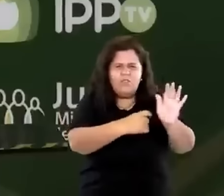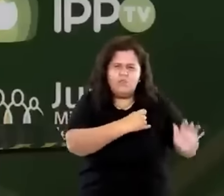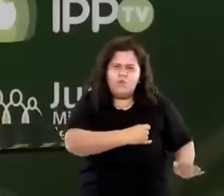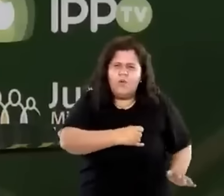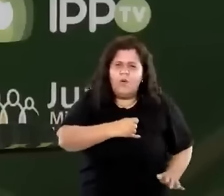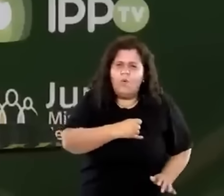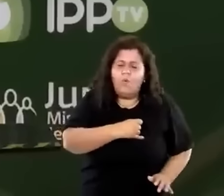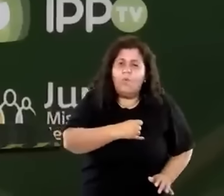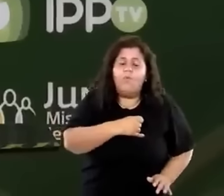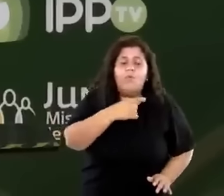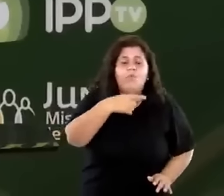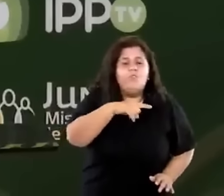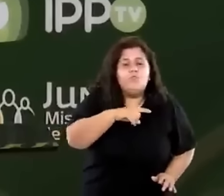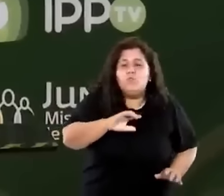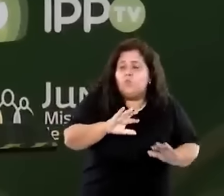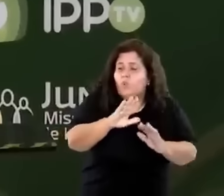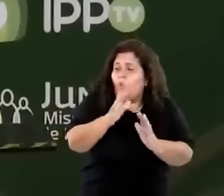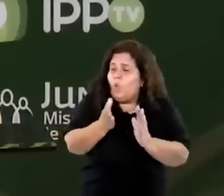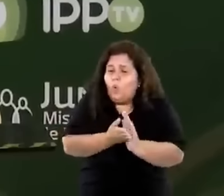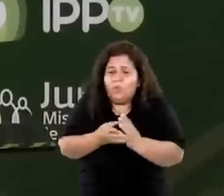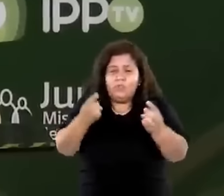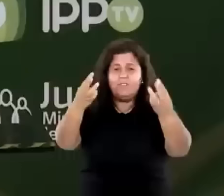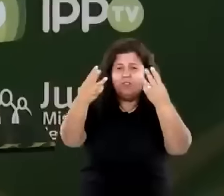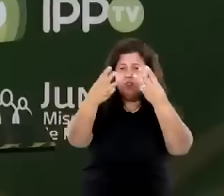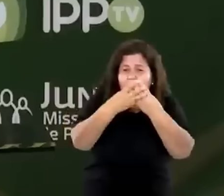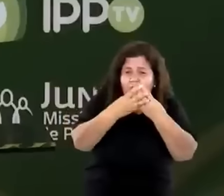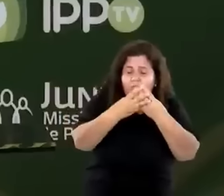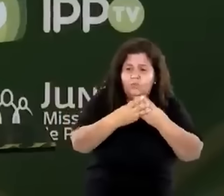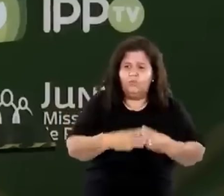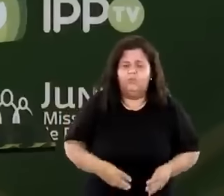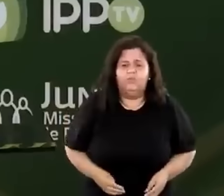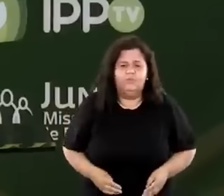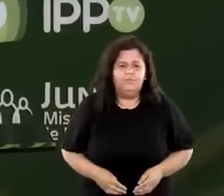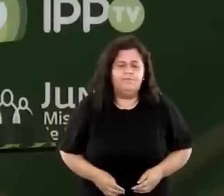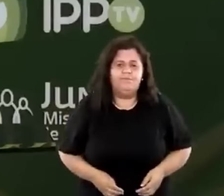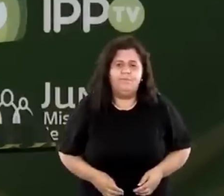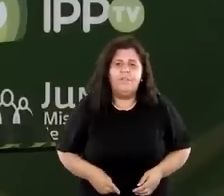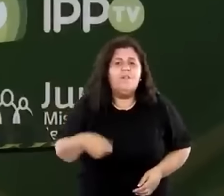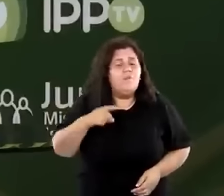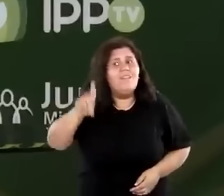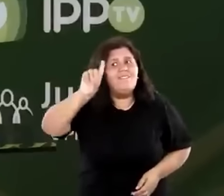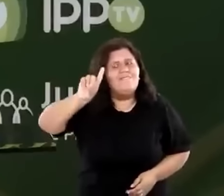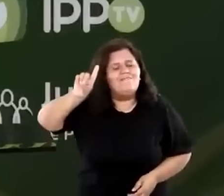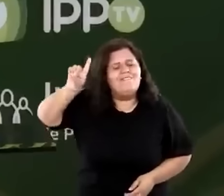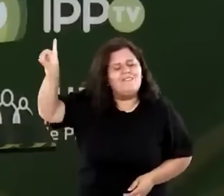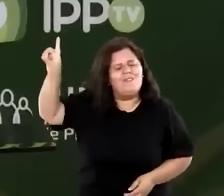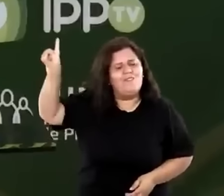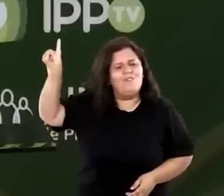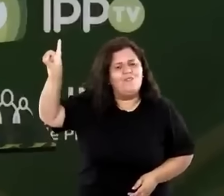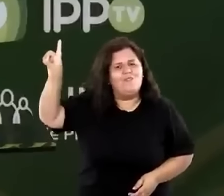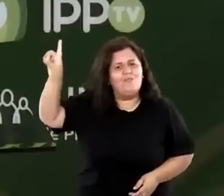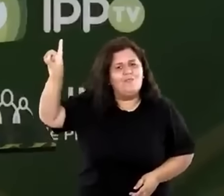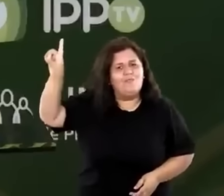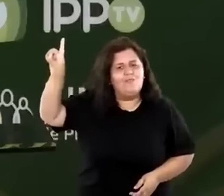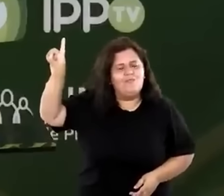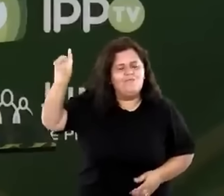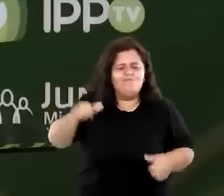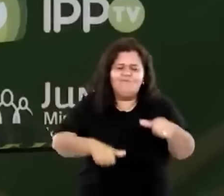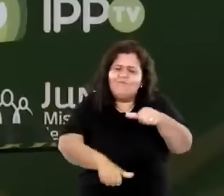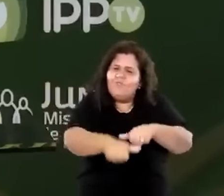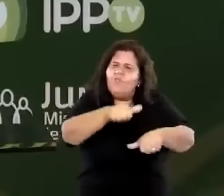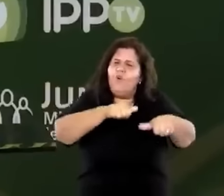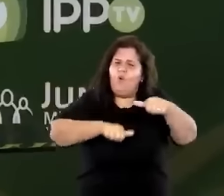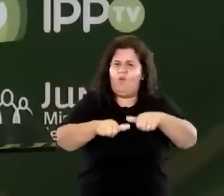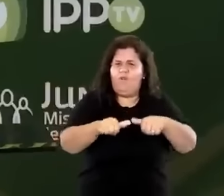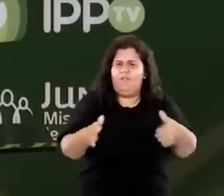apostólico todas as portas na terra entretanto Deus reverte essa situação